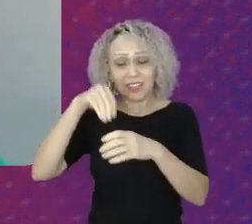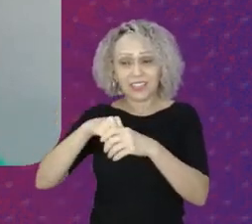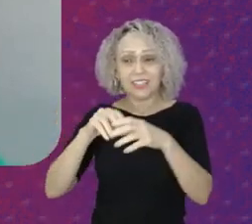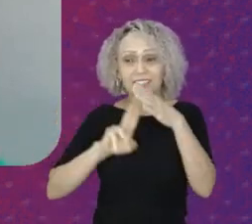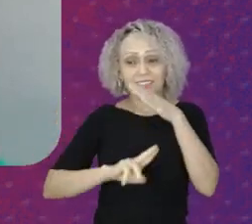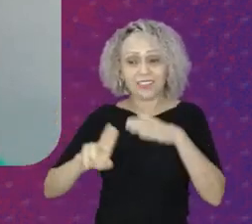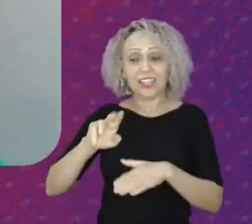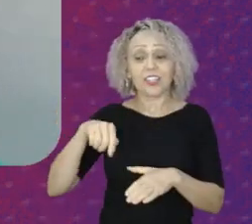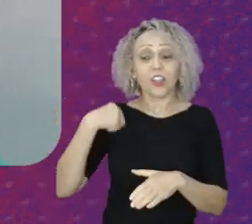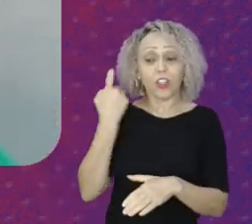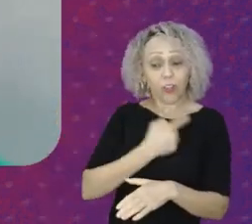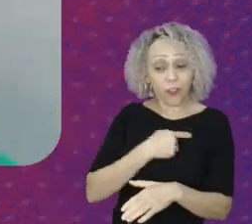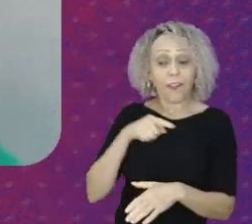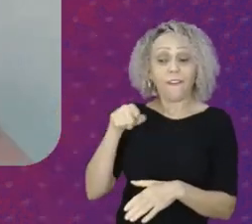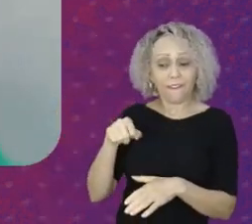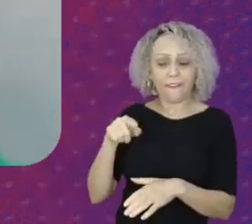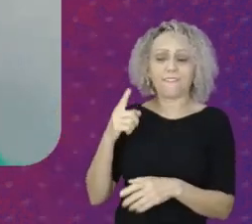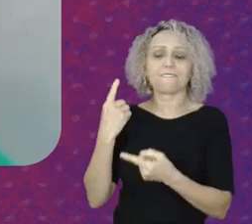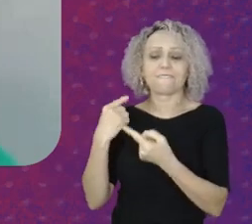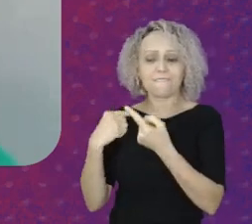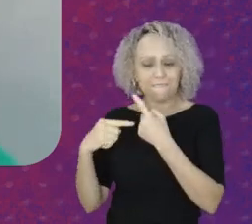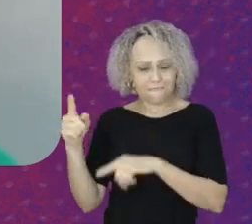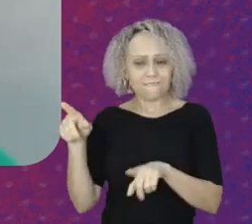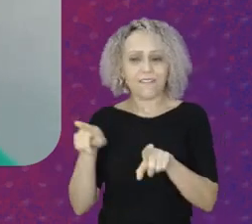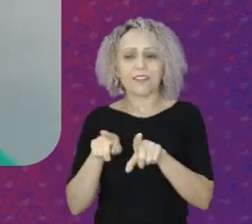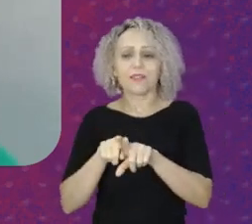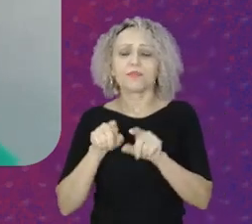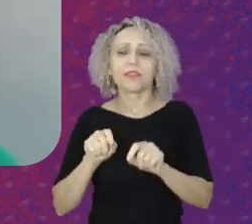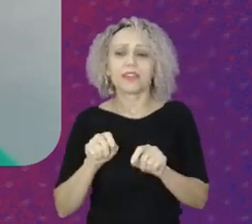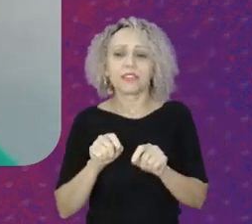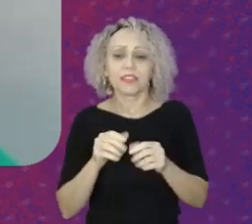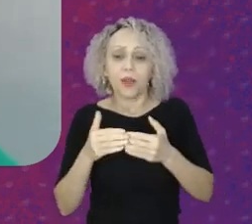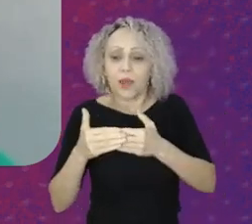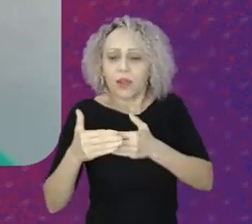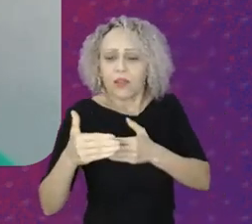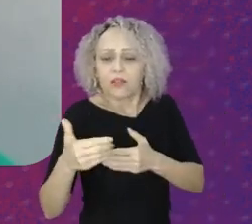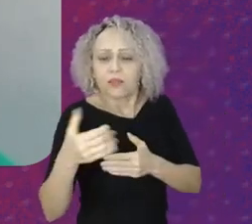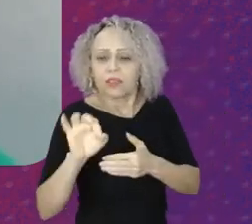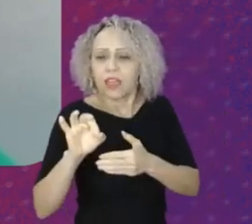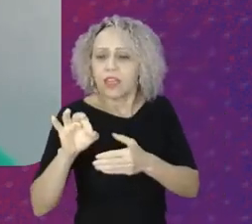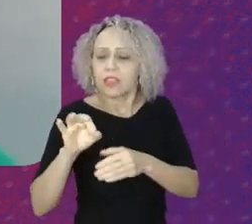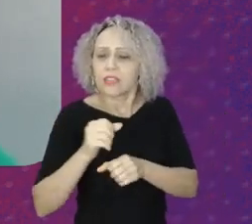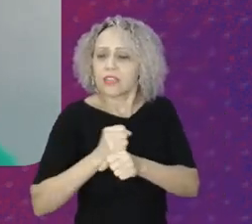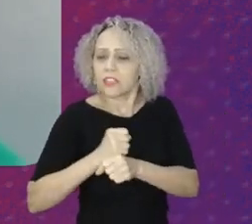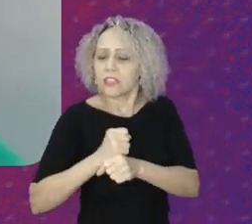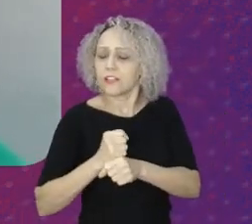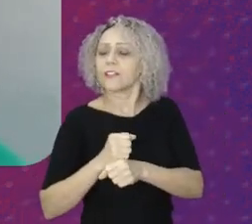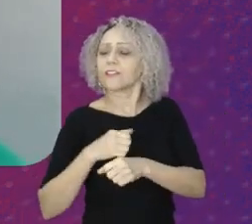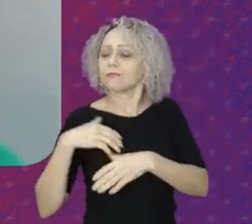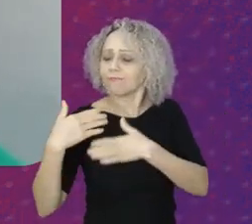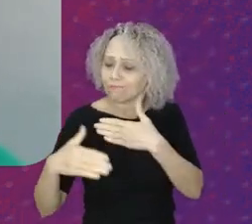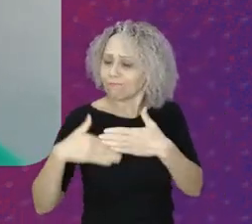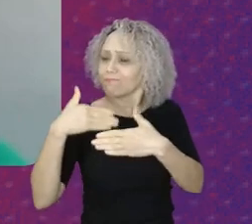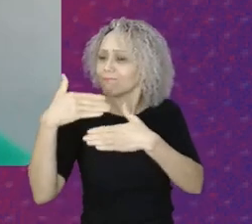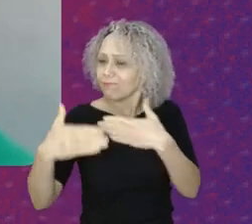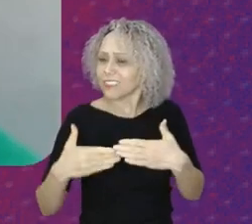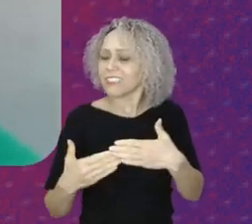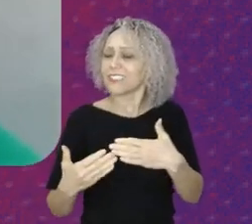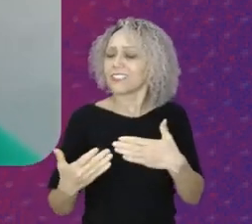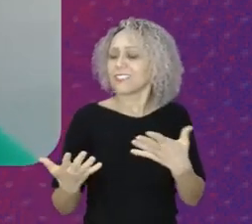agora mais um desafio para o próximo ciclo dos 10 anos, que a gente possa seguir enegrecendo, pintando de